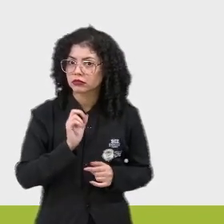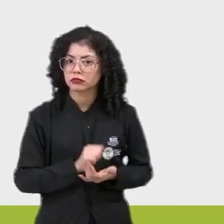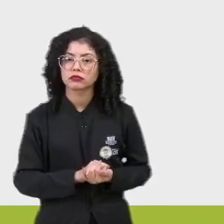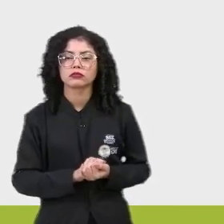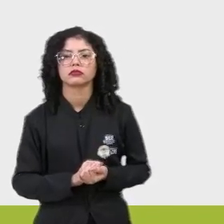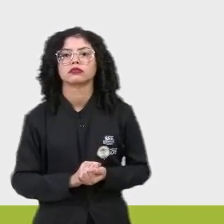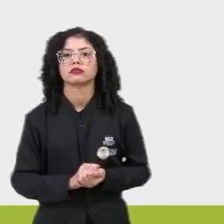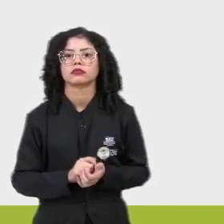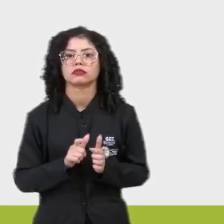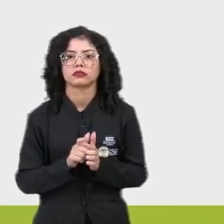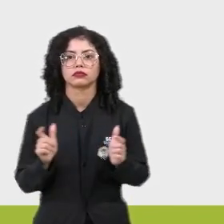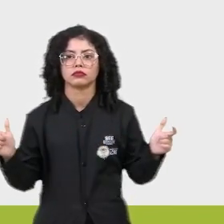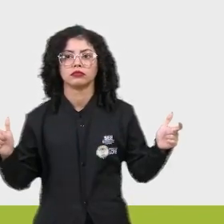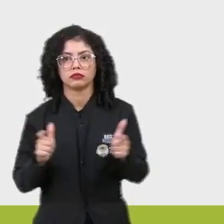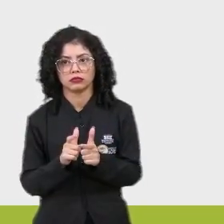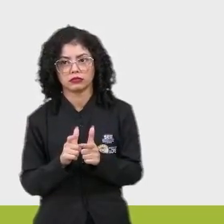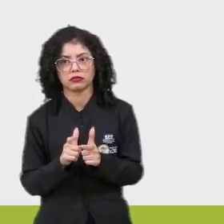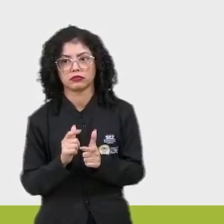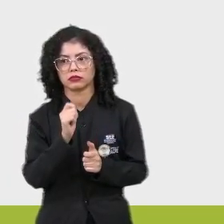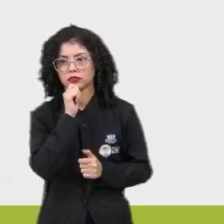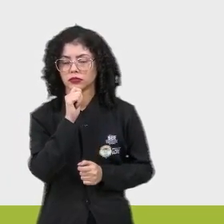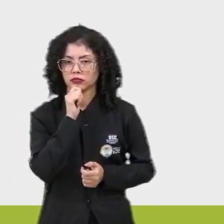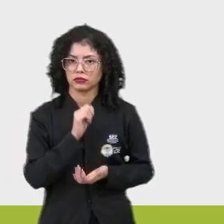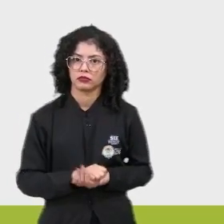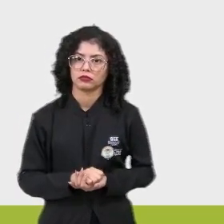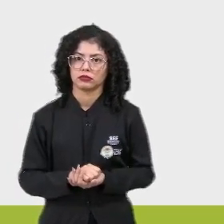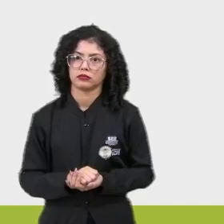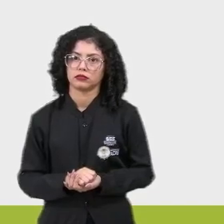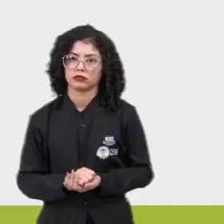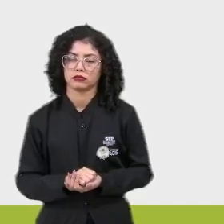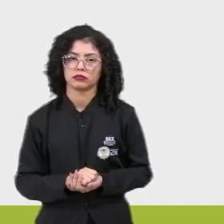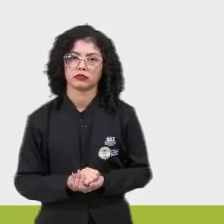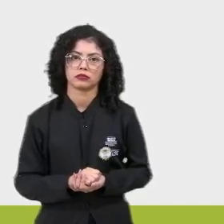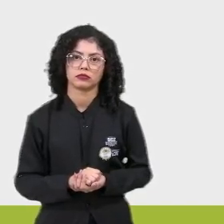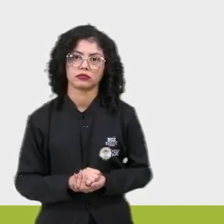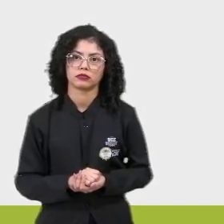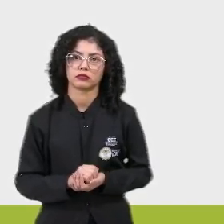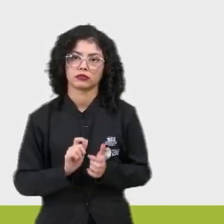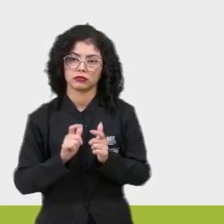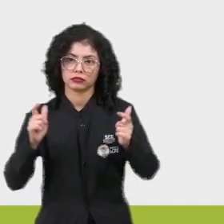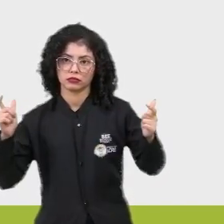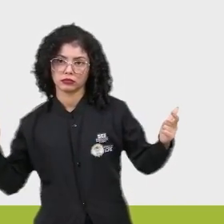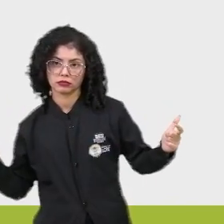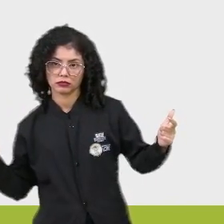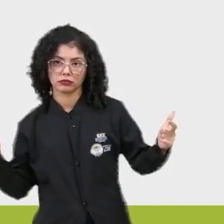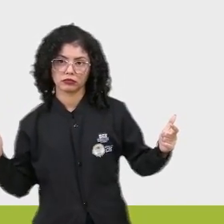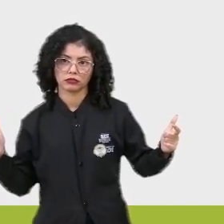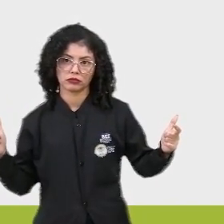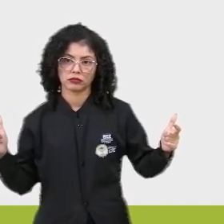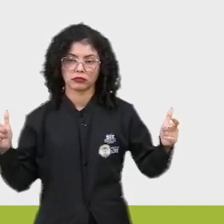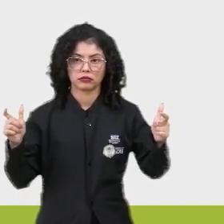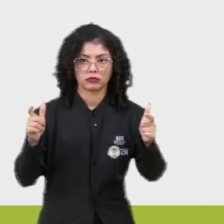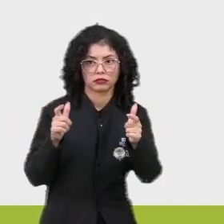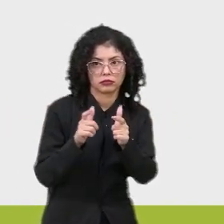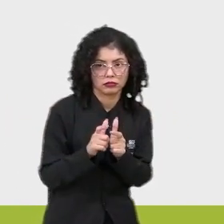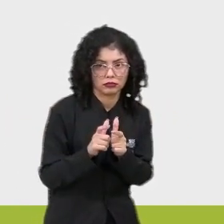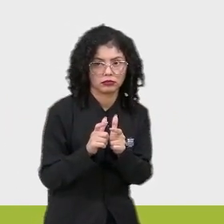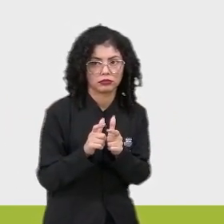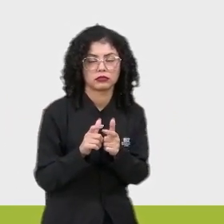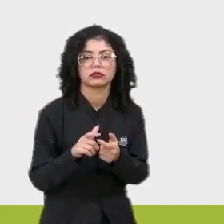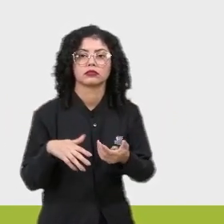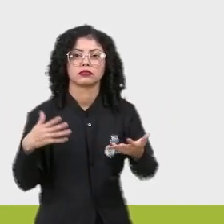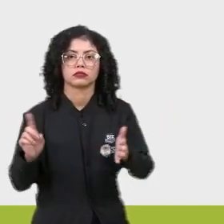é decrescente, ela vai ser do maior para o menor. E no